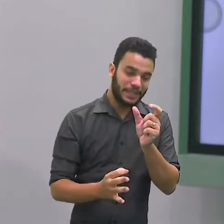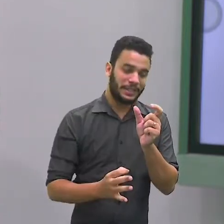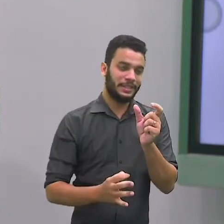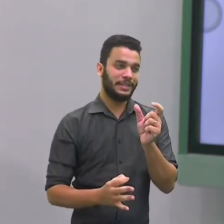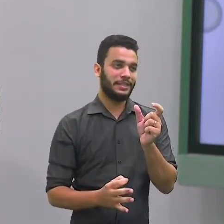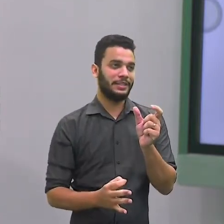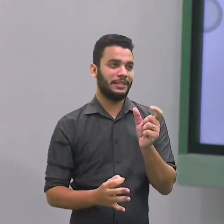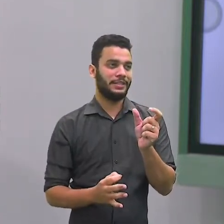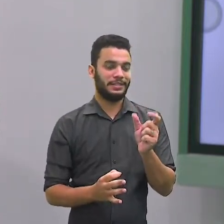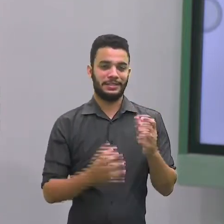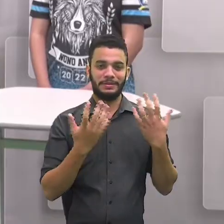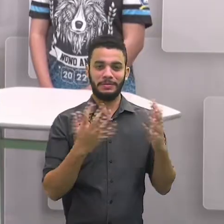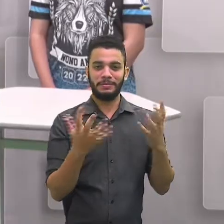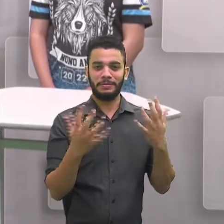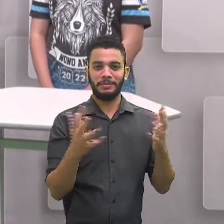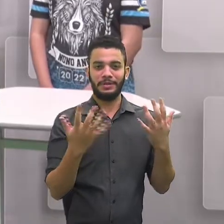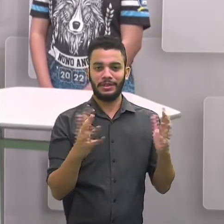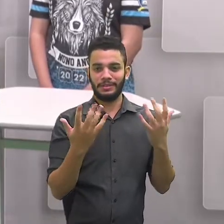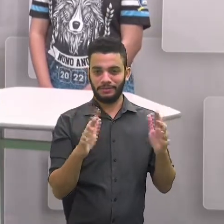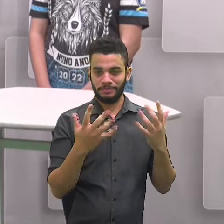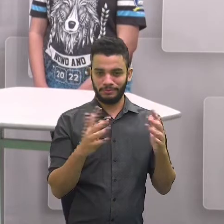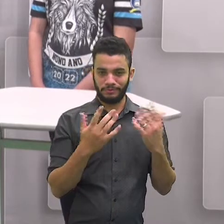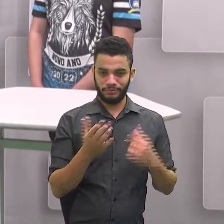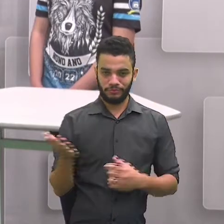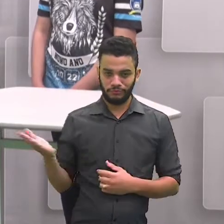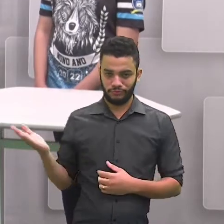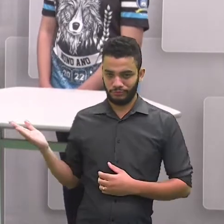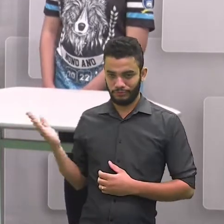exata. Isso mesmo.